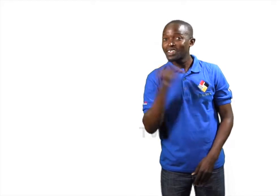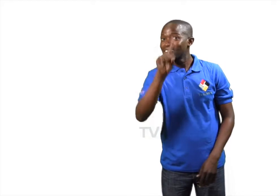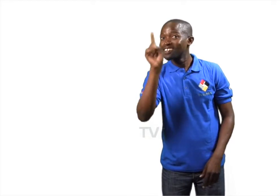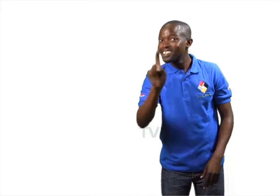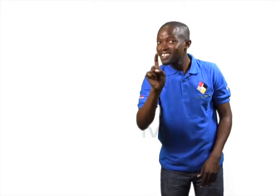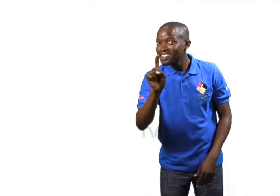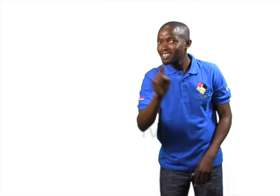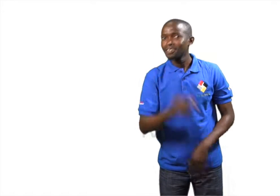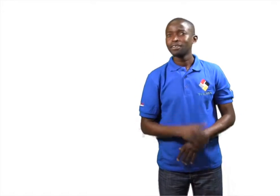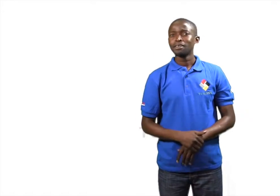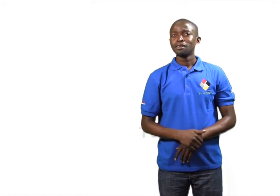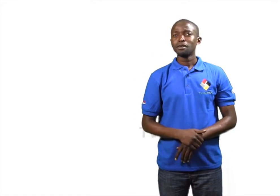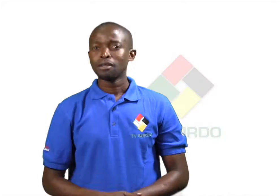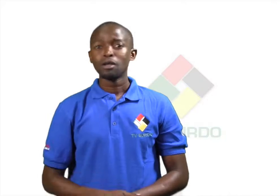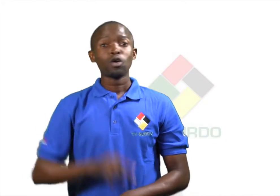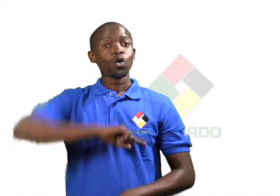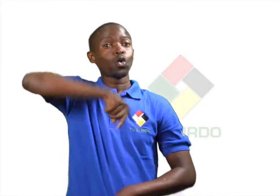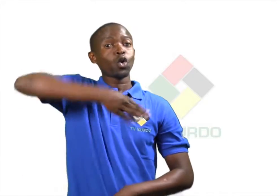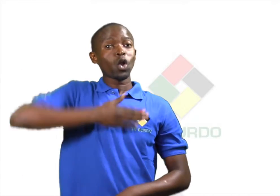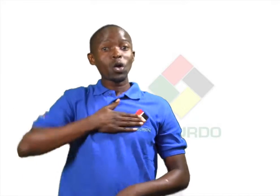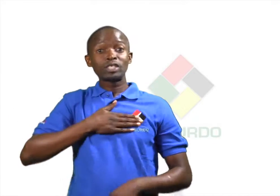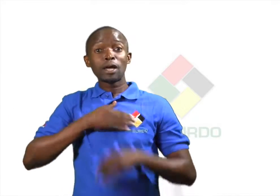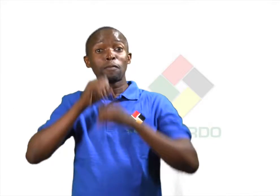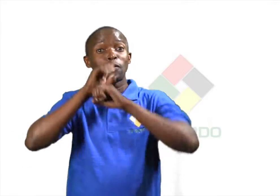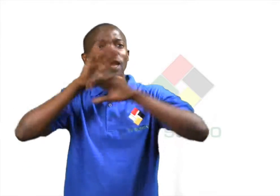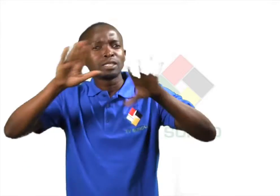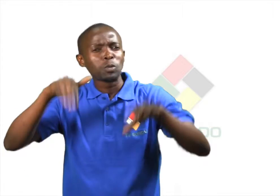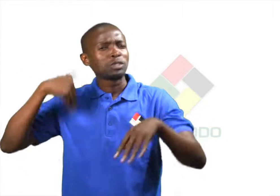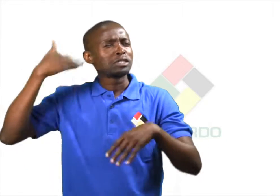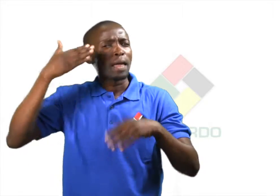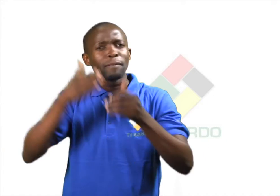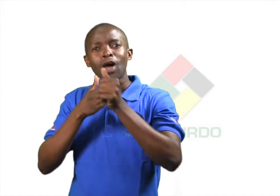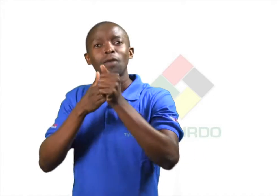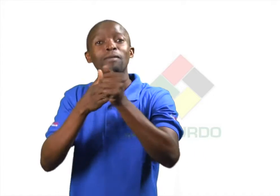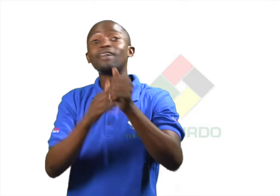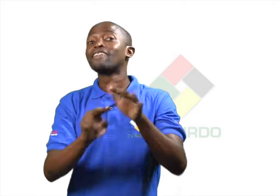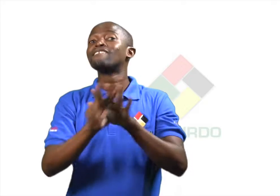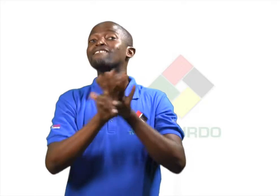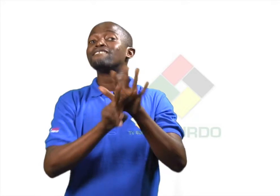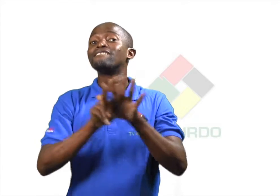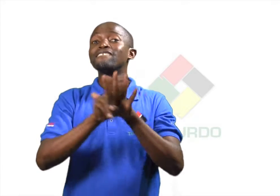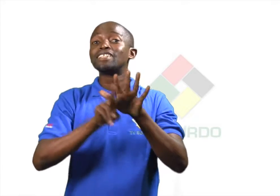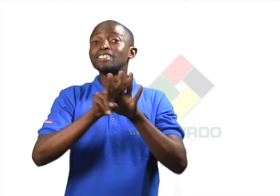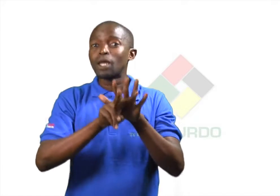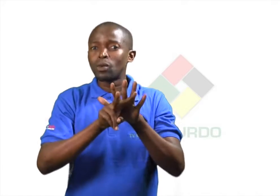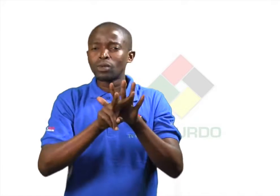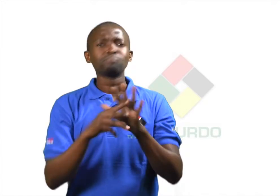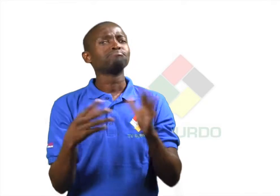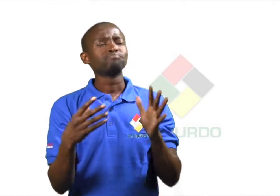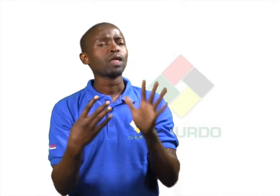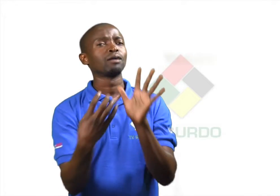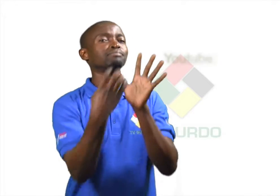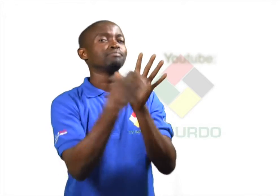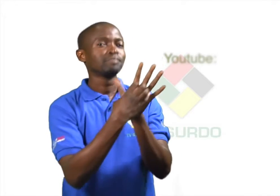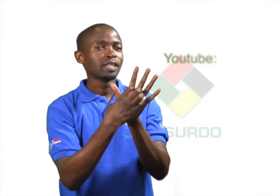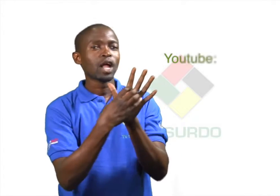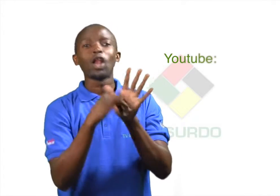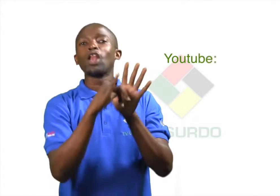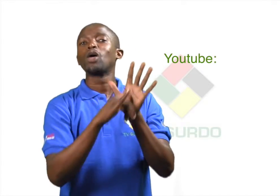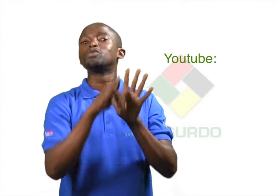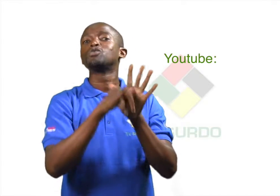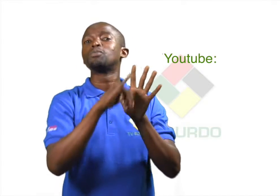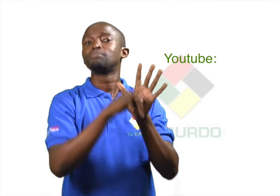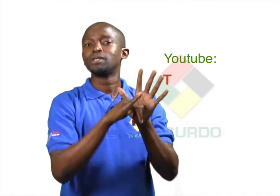Gostou? As nossas publicações são sempre acompanhadas de um vídeo que está acoplado à nossa